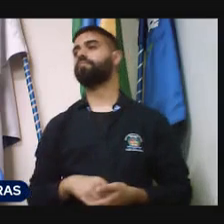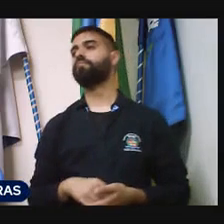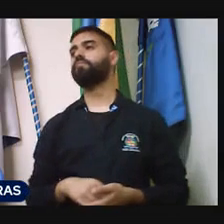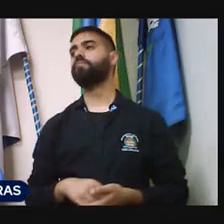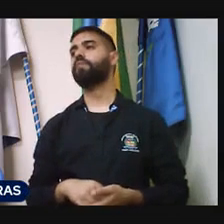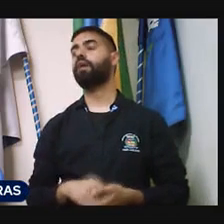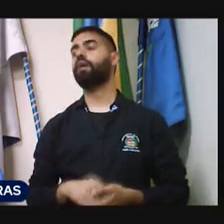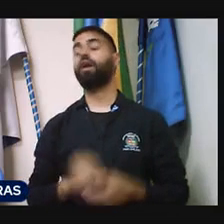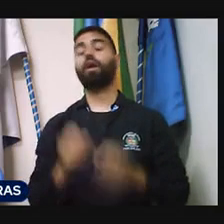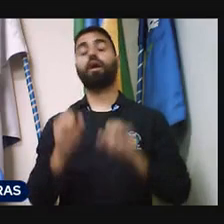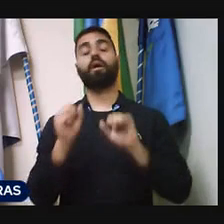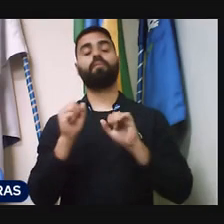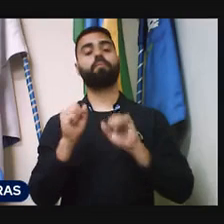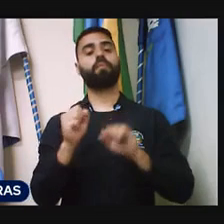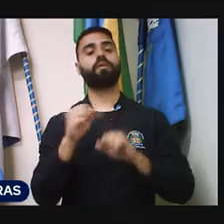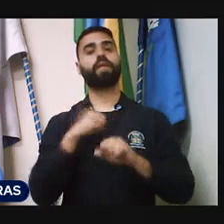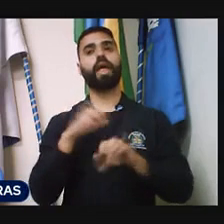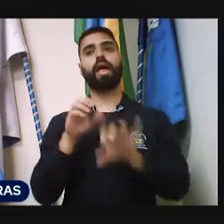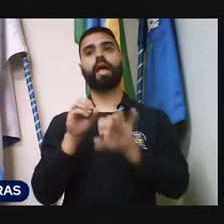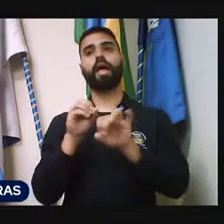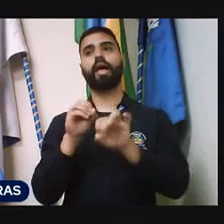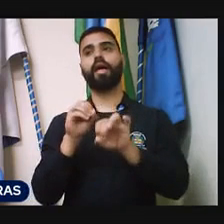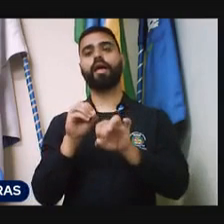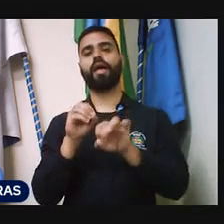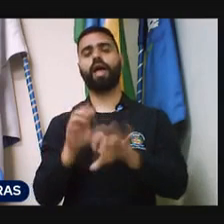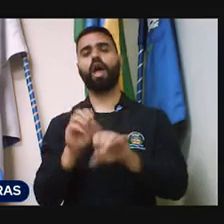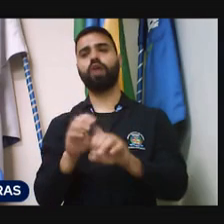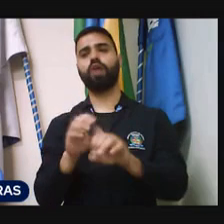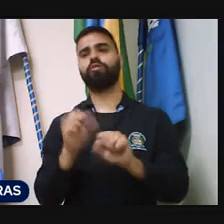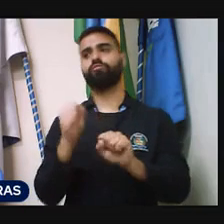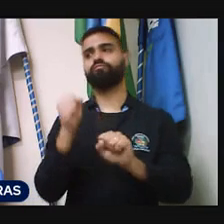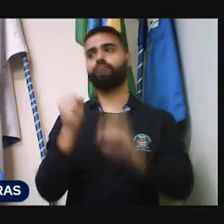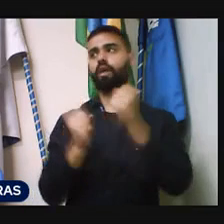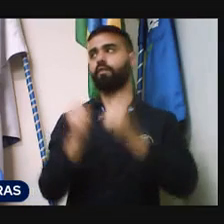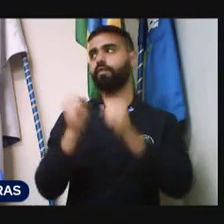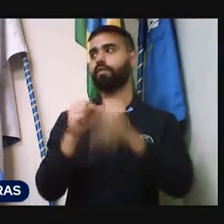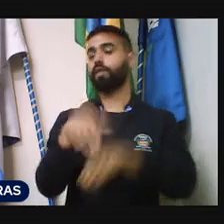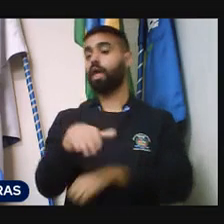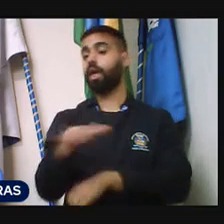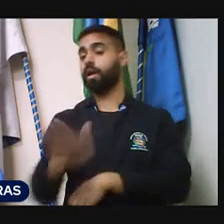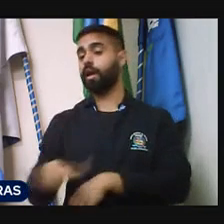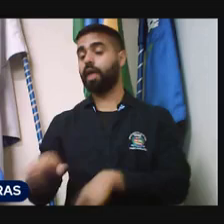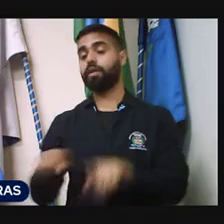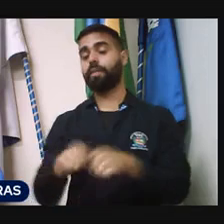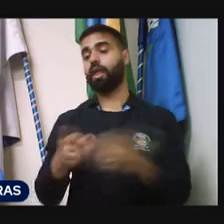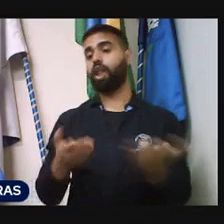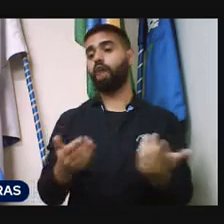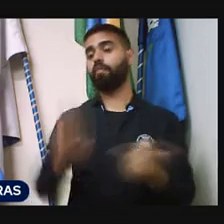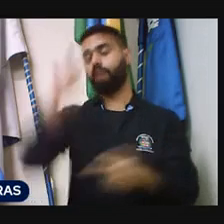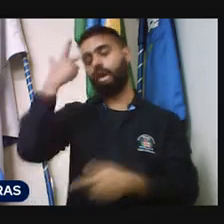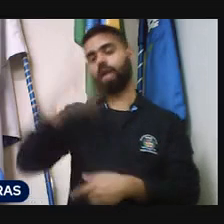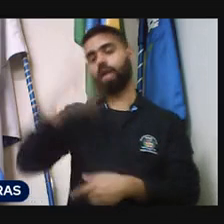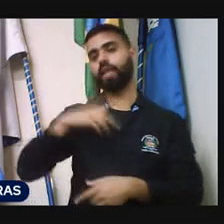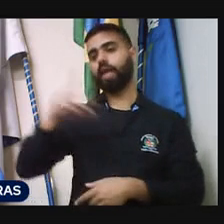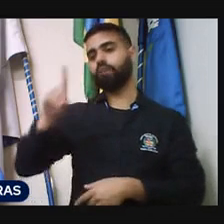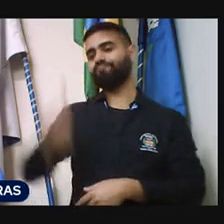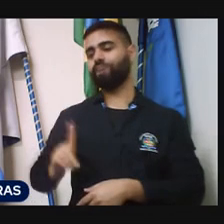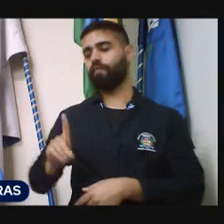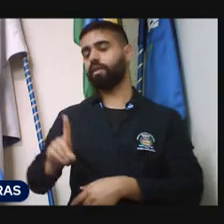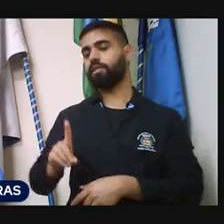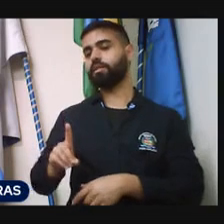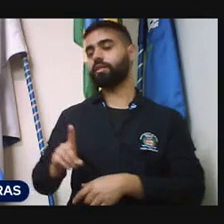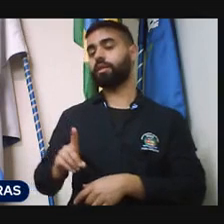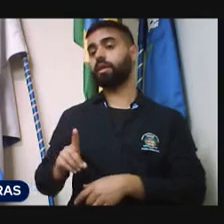que seja inserida aulas de atividades físicas para crianças e adolescentes portadores de deficiência física